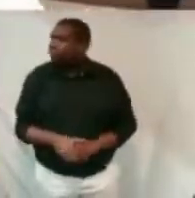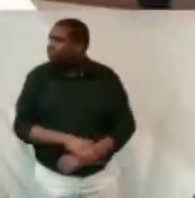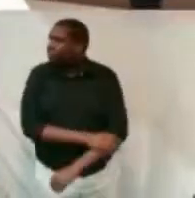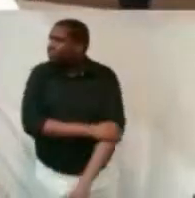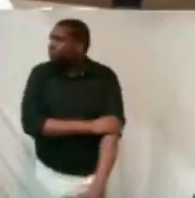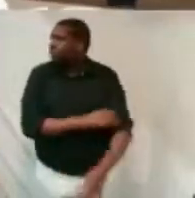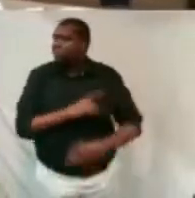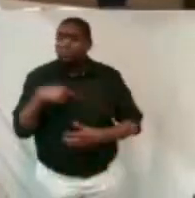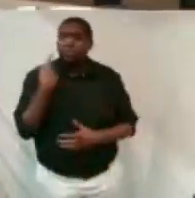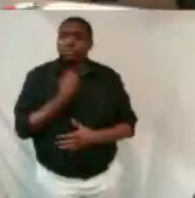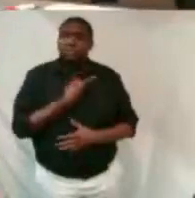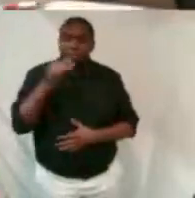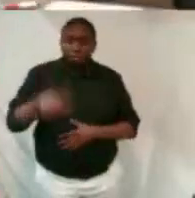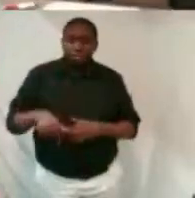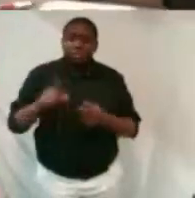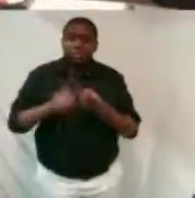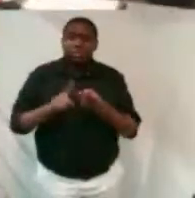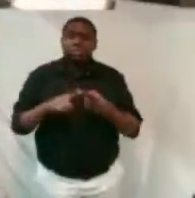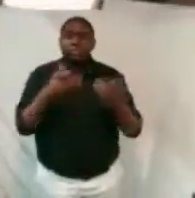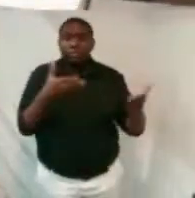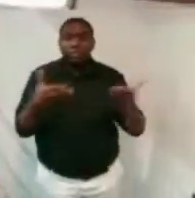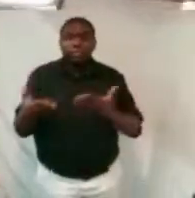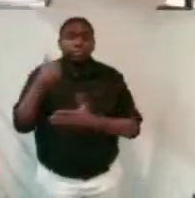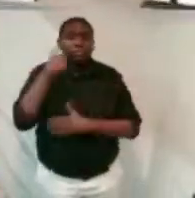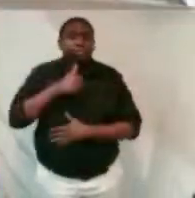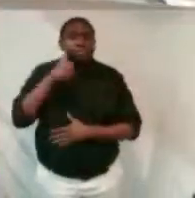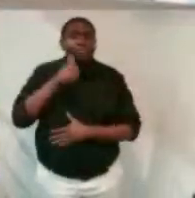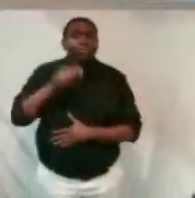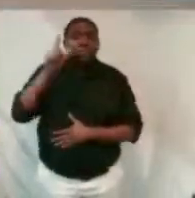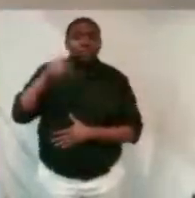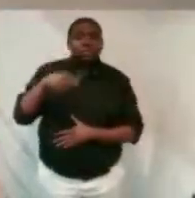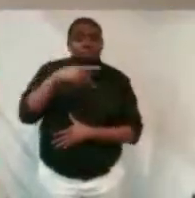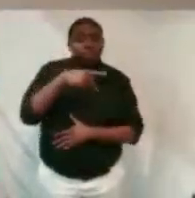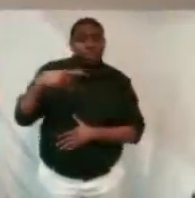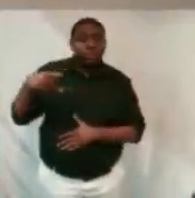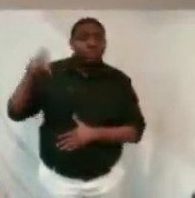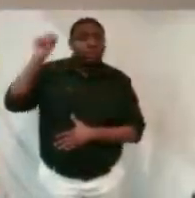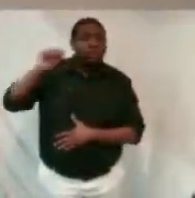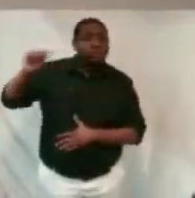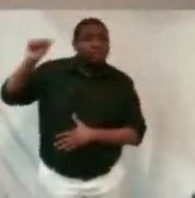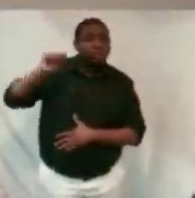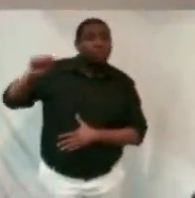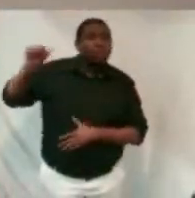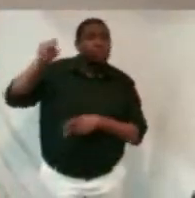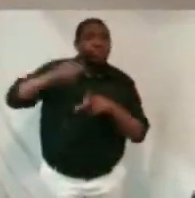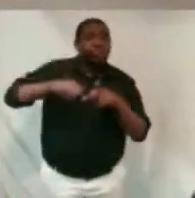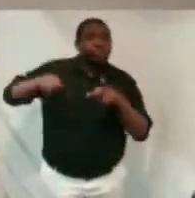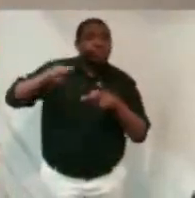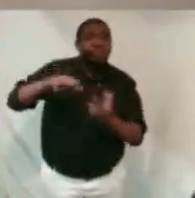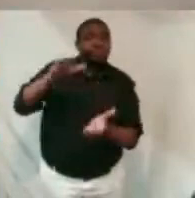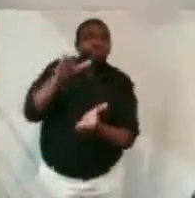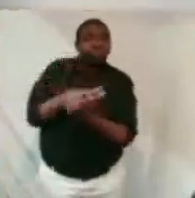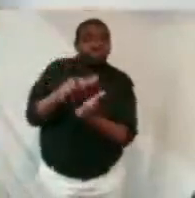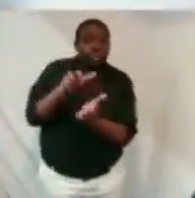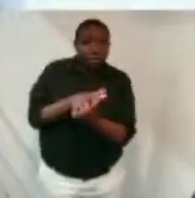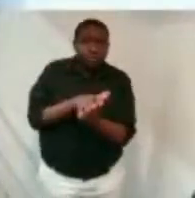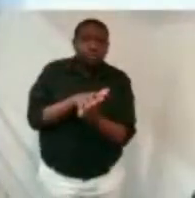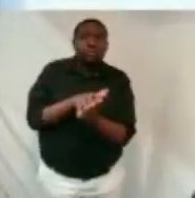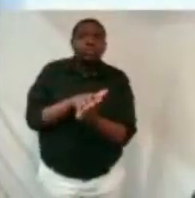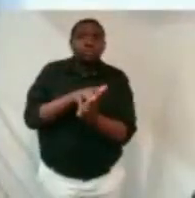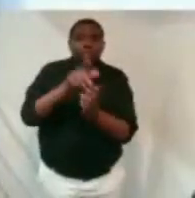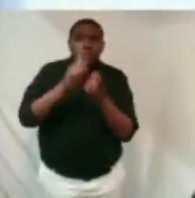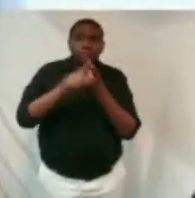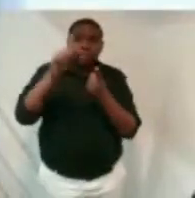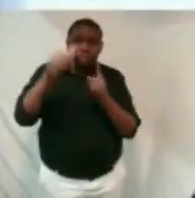Convidamos também a excelentíssima senhora Presidente da Associação do Ministério Público de Pernambuco,